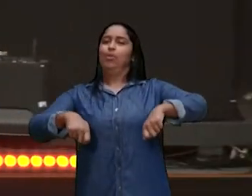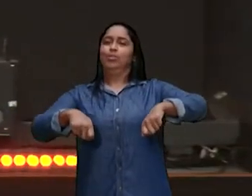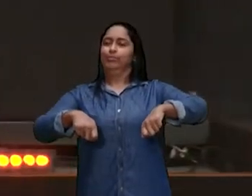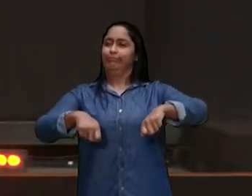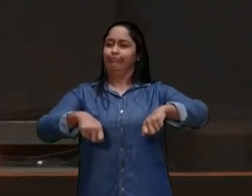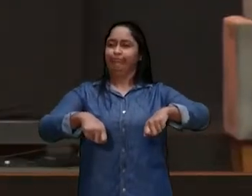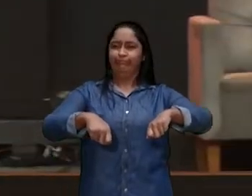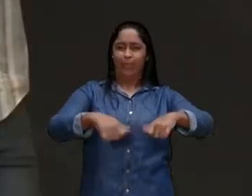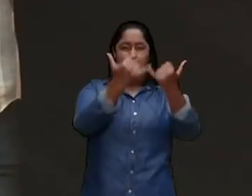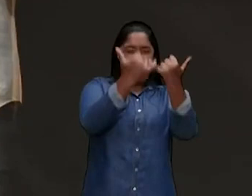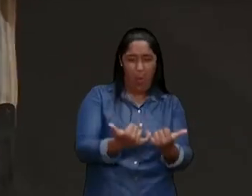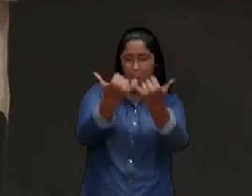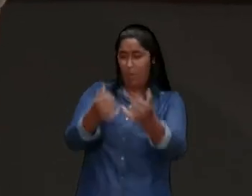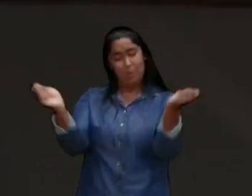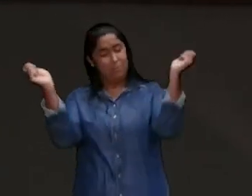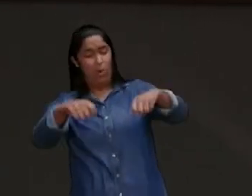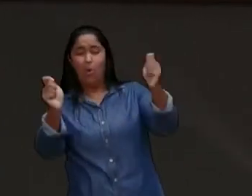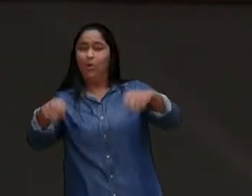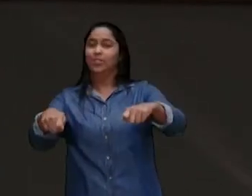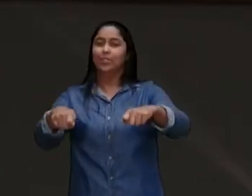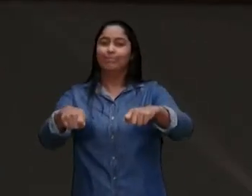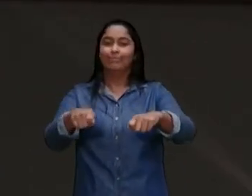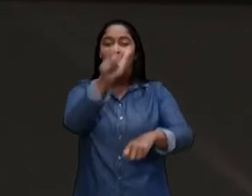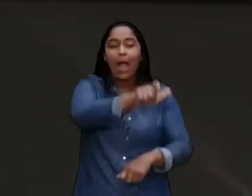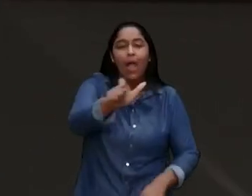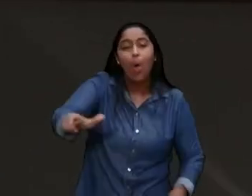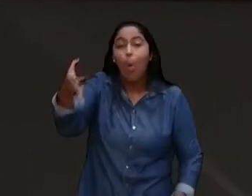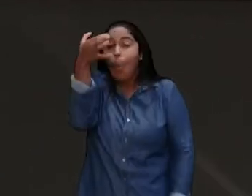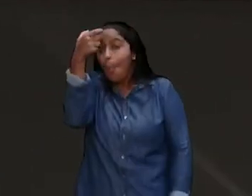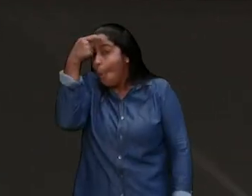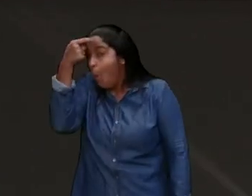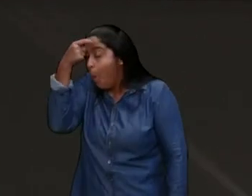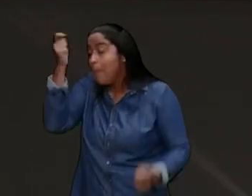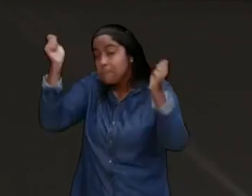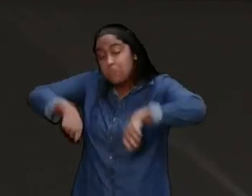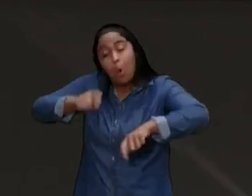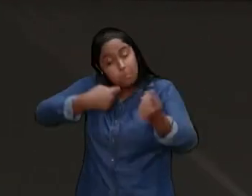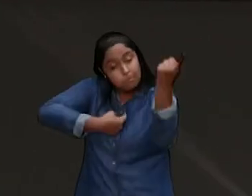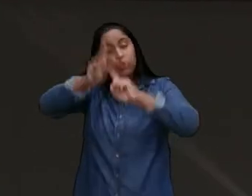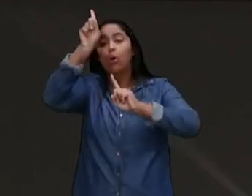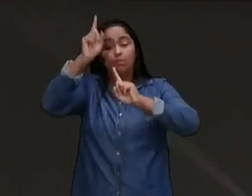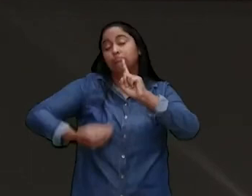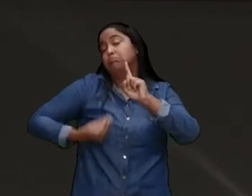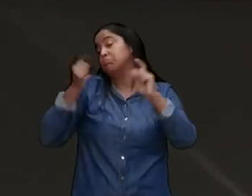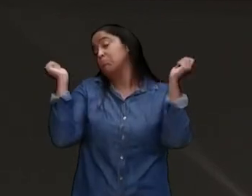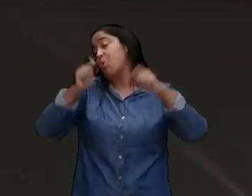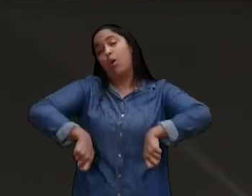que faz isso faz aquilo o irmão qualquer conceito na vida de uma pessoa pode mudar se ela quiser